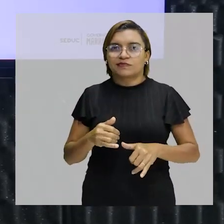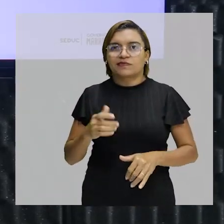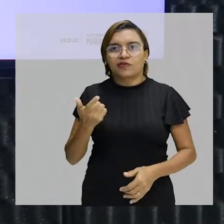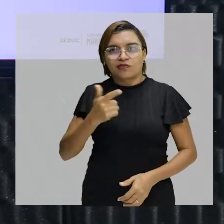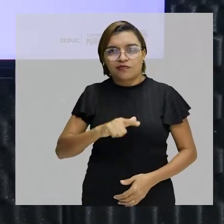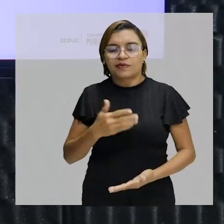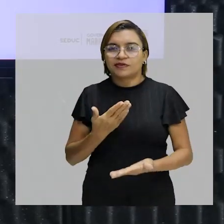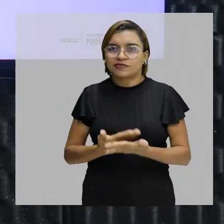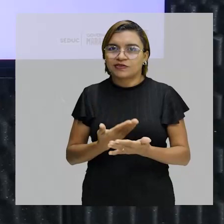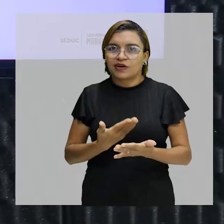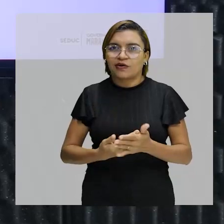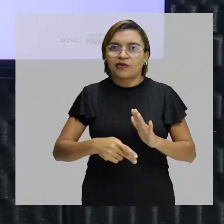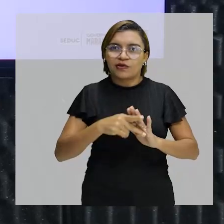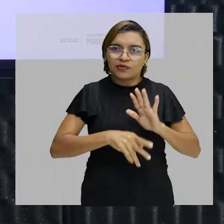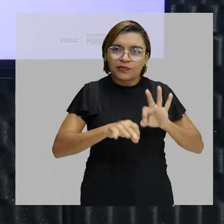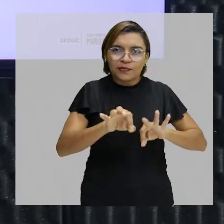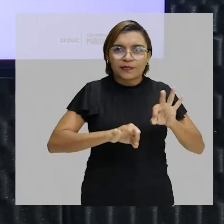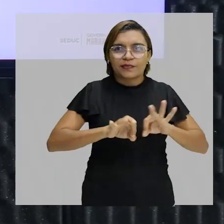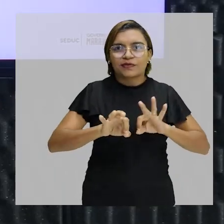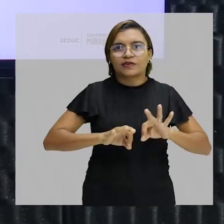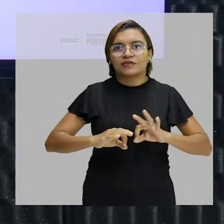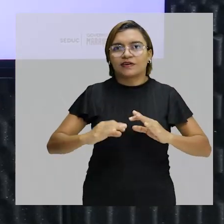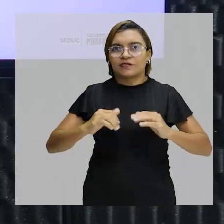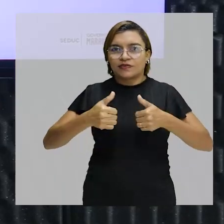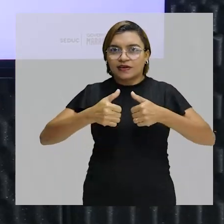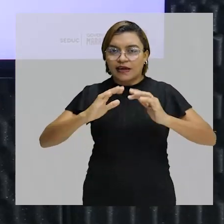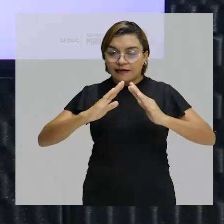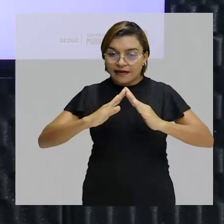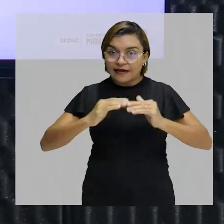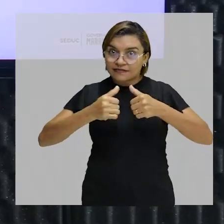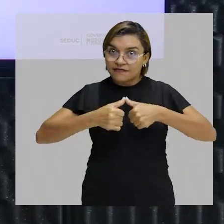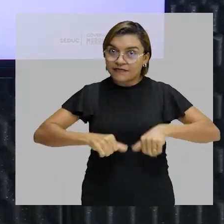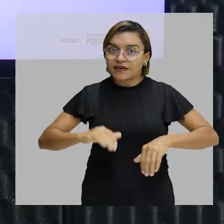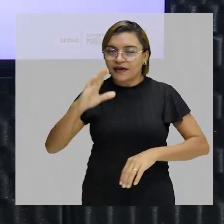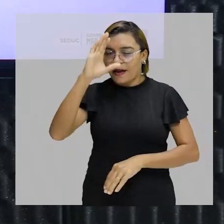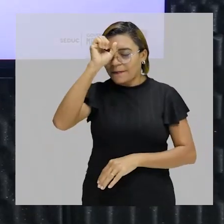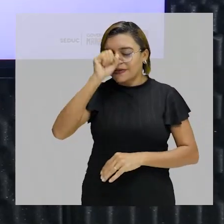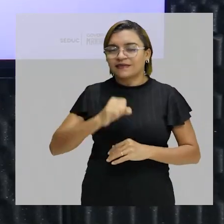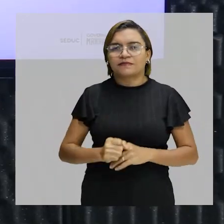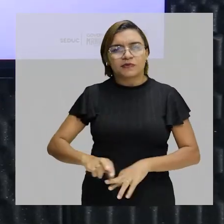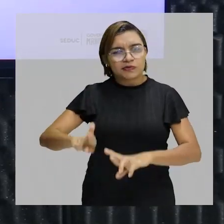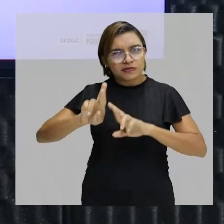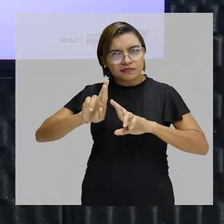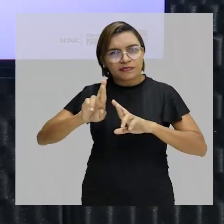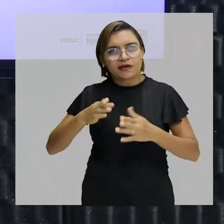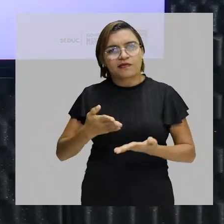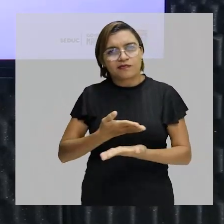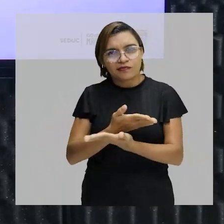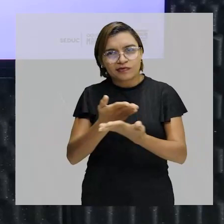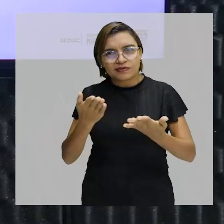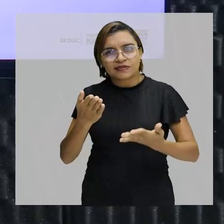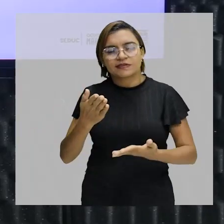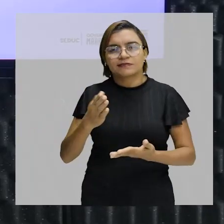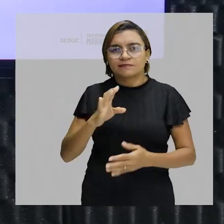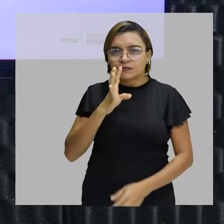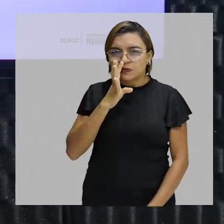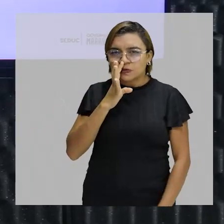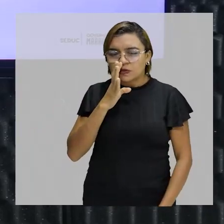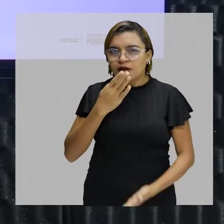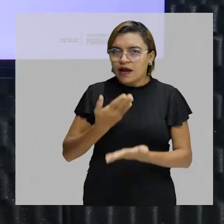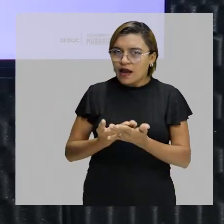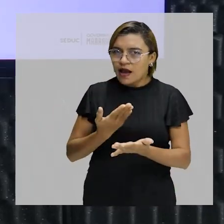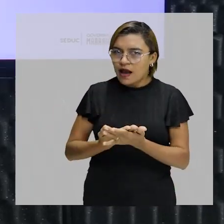Aprendendo. Bom, turminha, espero que vocês estejam aproveitando as nossas aulas, acompanhando direitinho e principalmente se dedicando aos